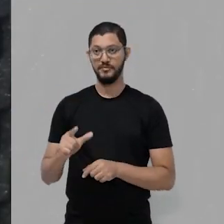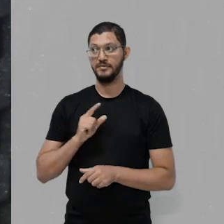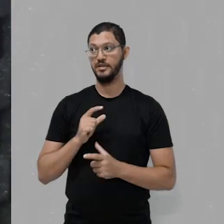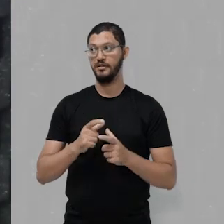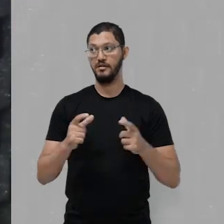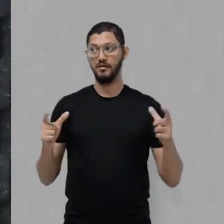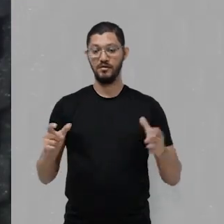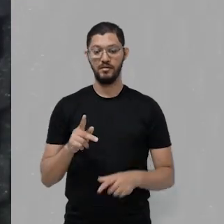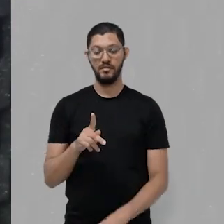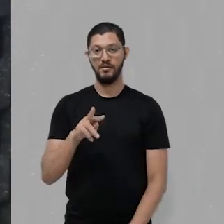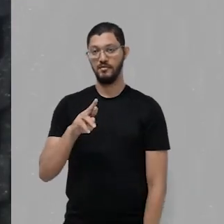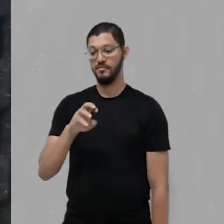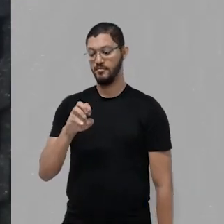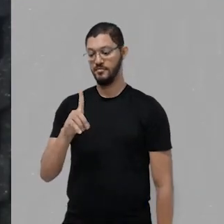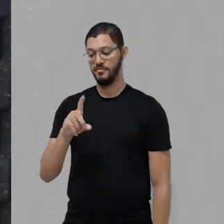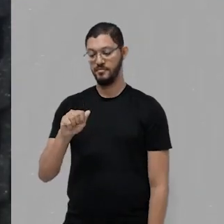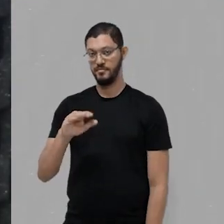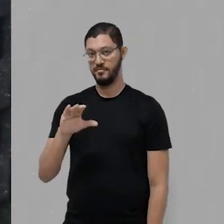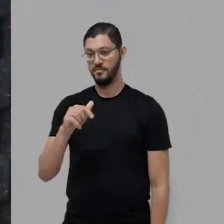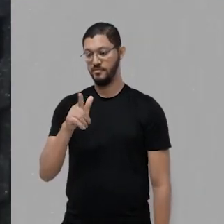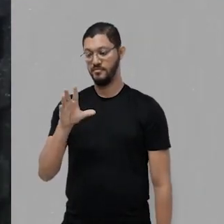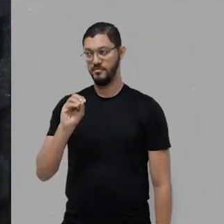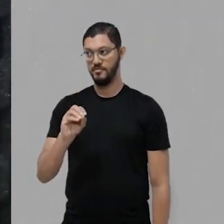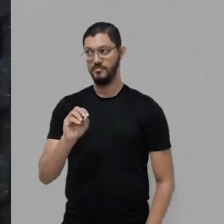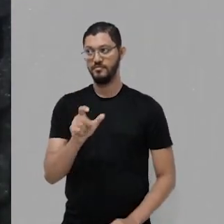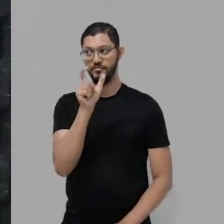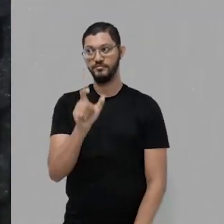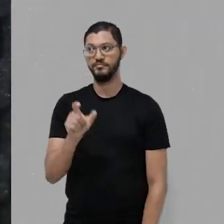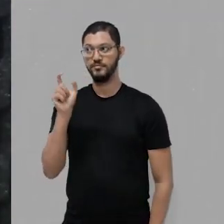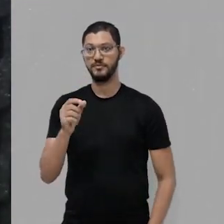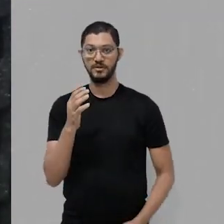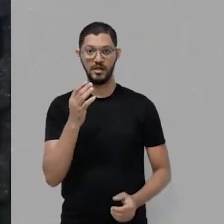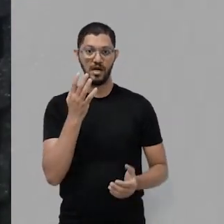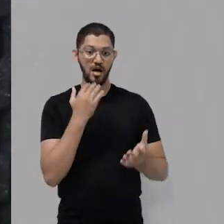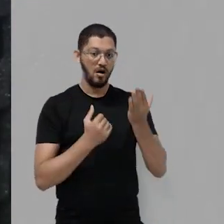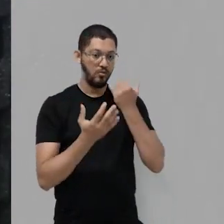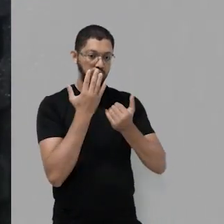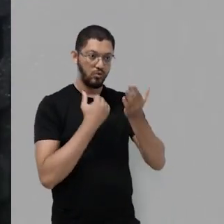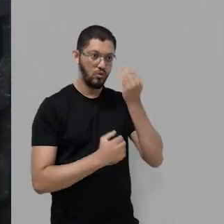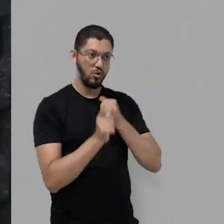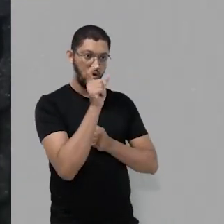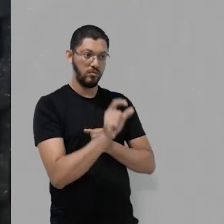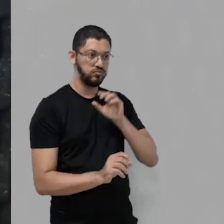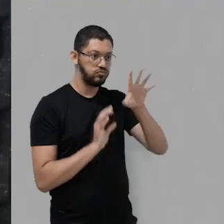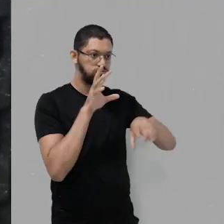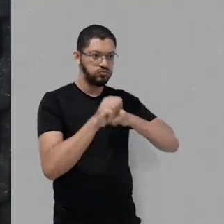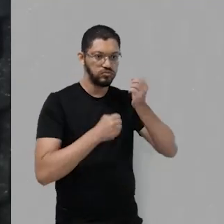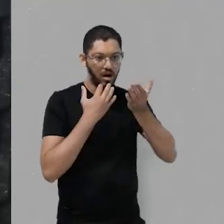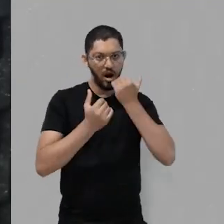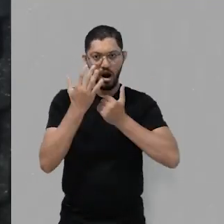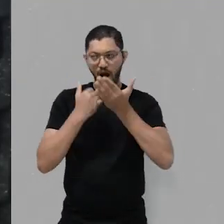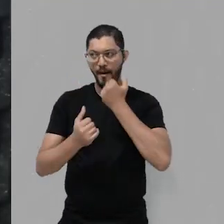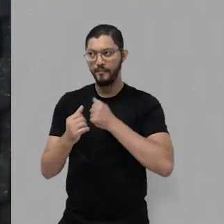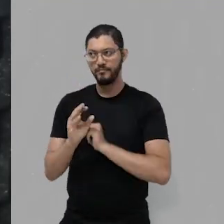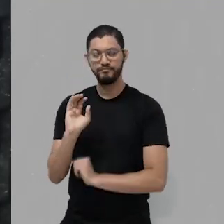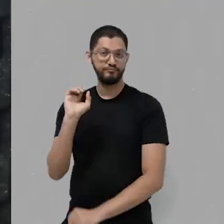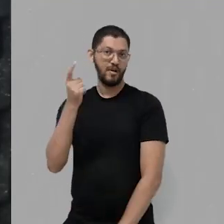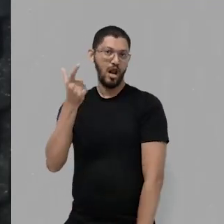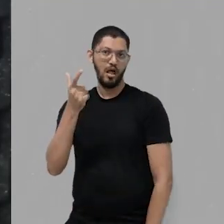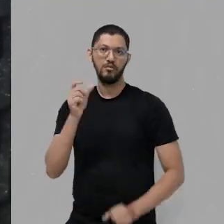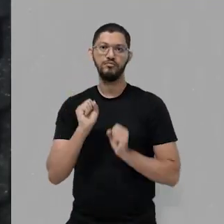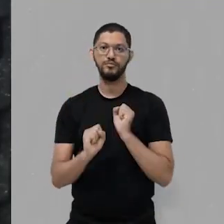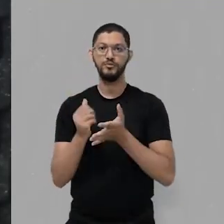aumenta também a predação entre os indivíduos. Um indivíduo vai querer comer o outro. Essas predações,